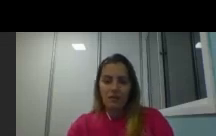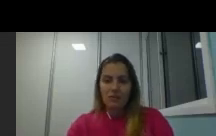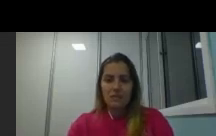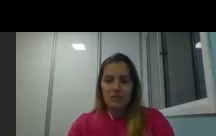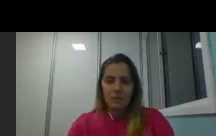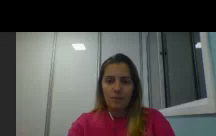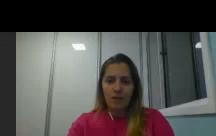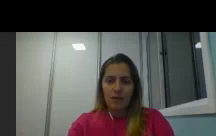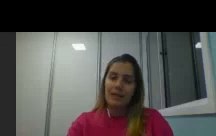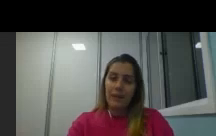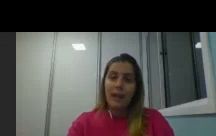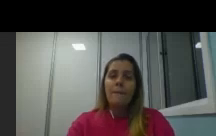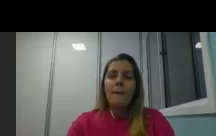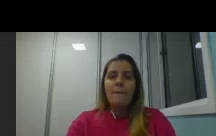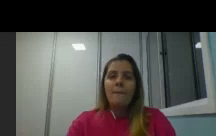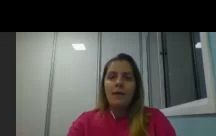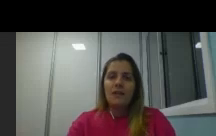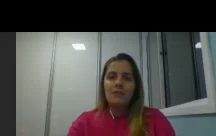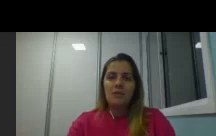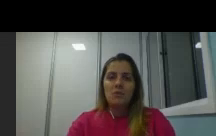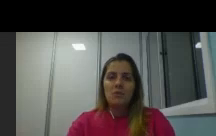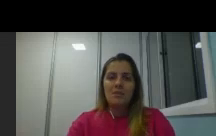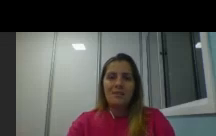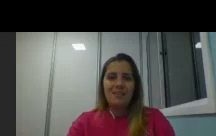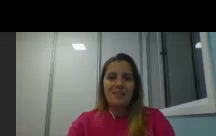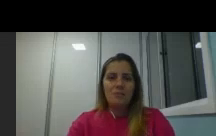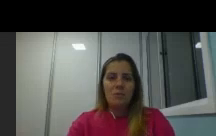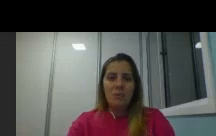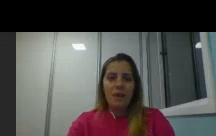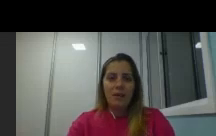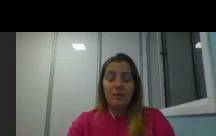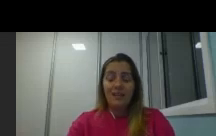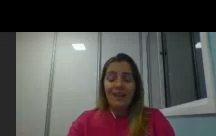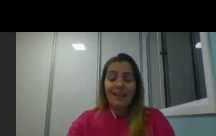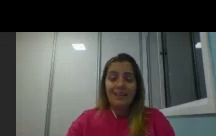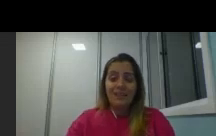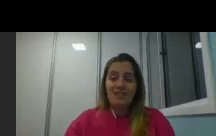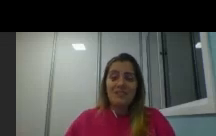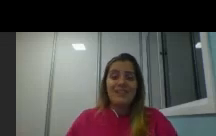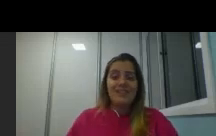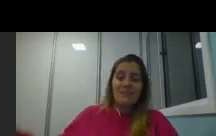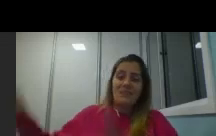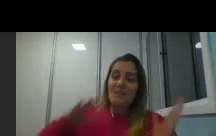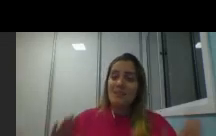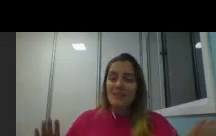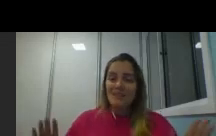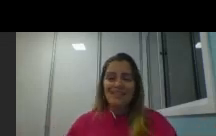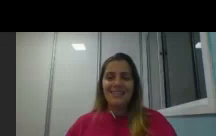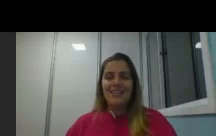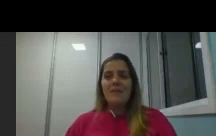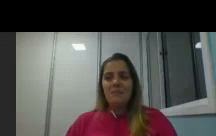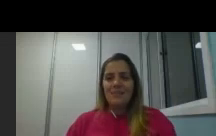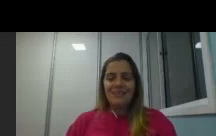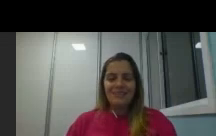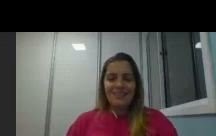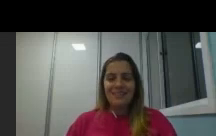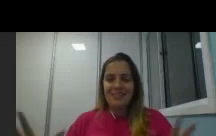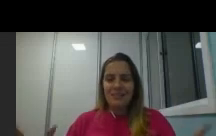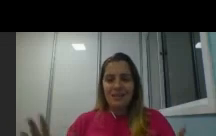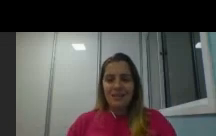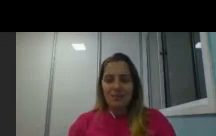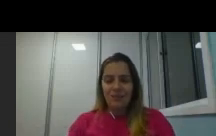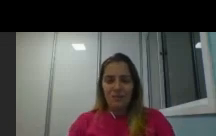gente pode estar se organizando para ir buscar também, para ajudar as pessoas nesse momento. E eu queria até que a gente conseguisse ter feito isso antes,